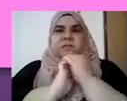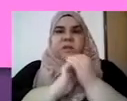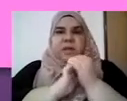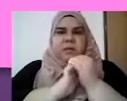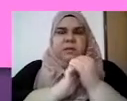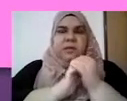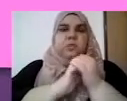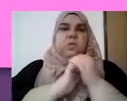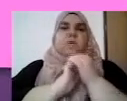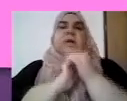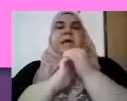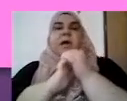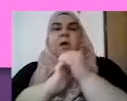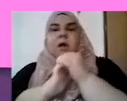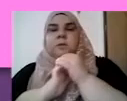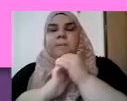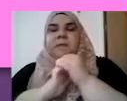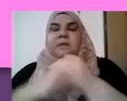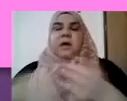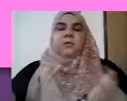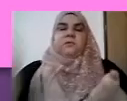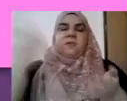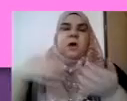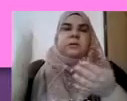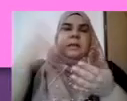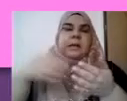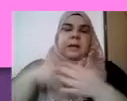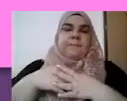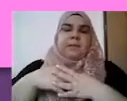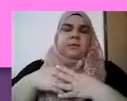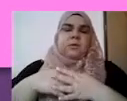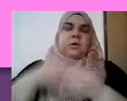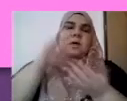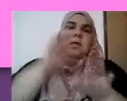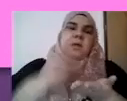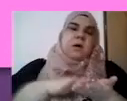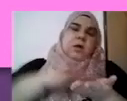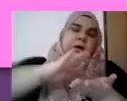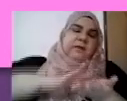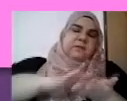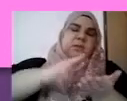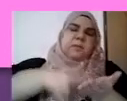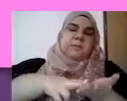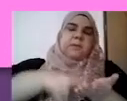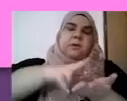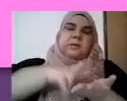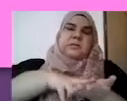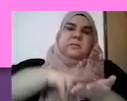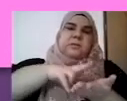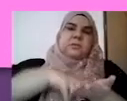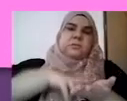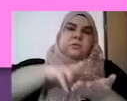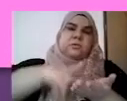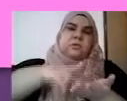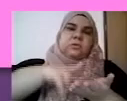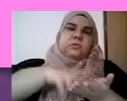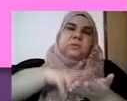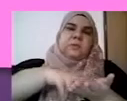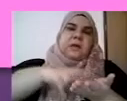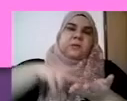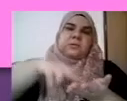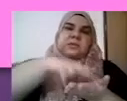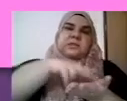de vocês. Vai lá no anexo 1, recorta o pentágono, volta lá no capítulo e coloca aí, vai sobrepondo em cima